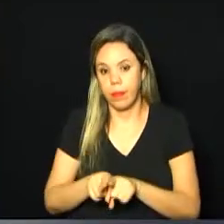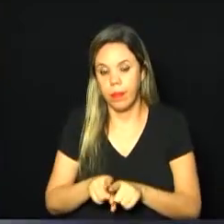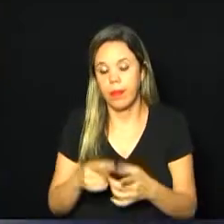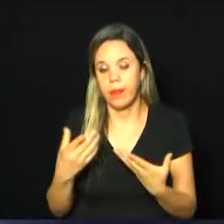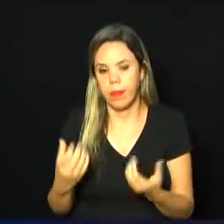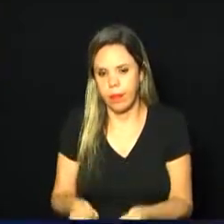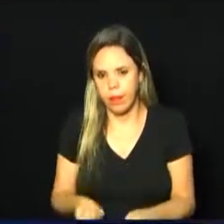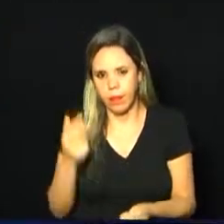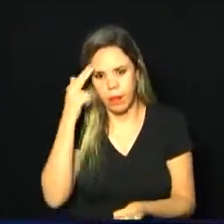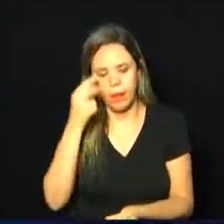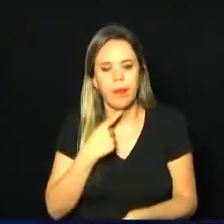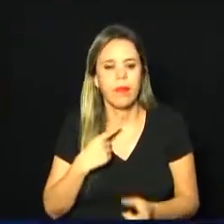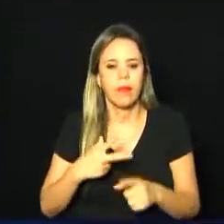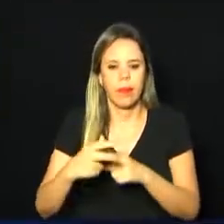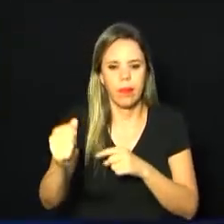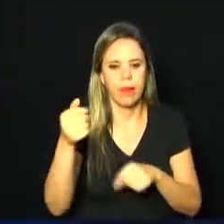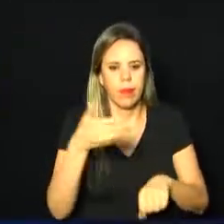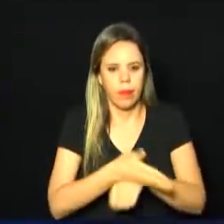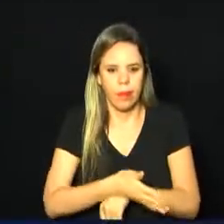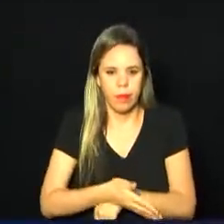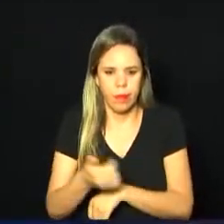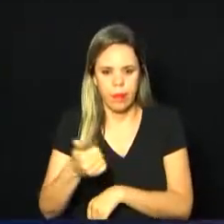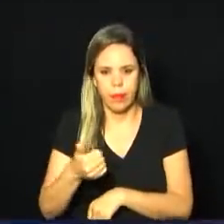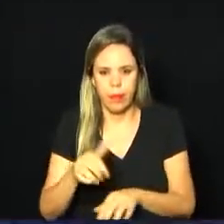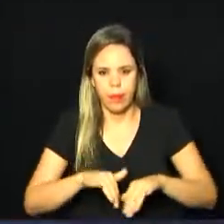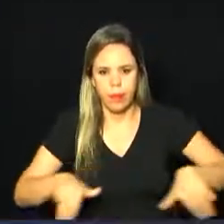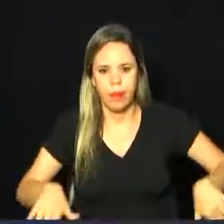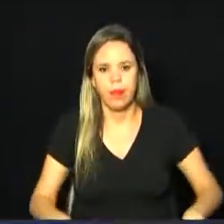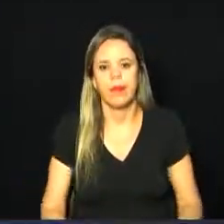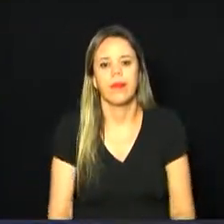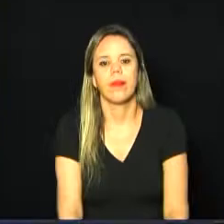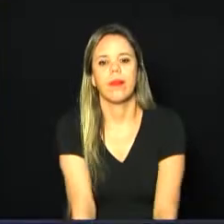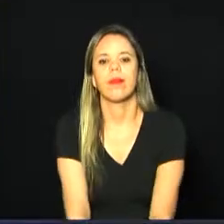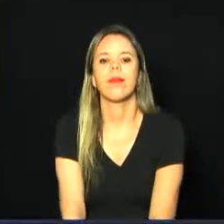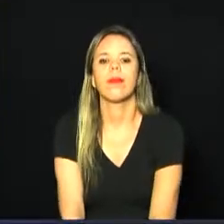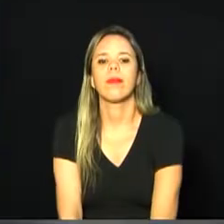alimenta sonho de conquistar o acesso à primeira divisão